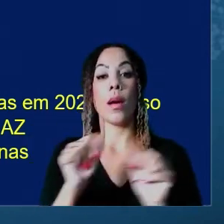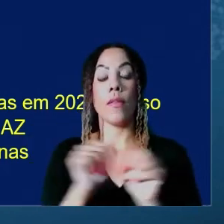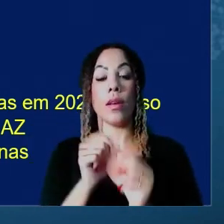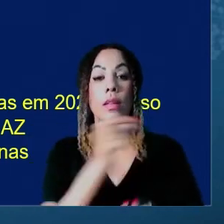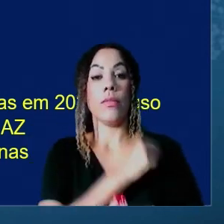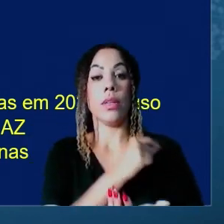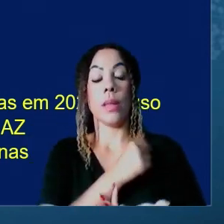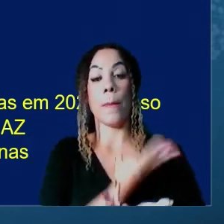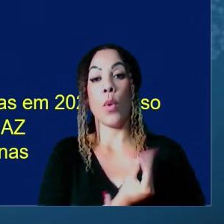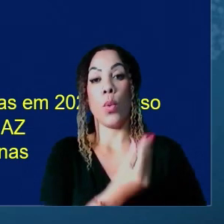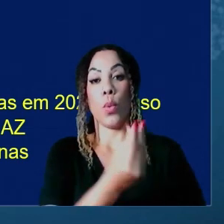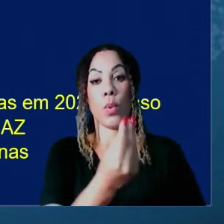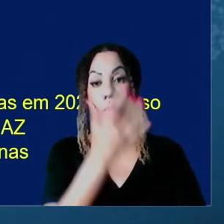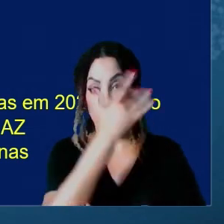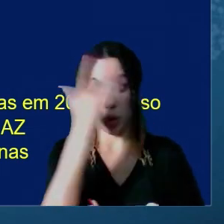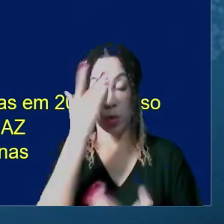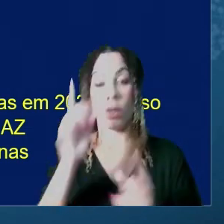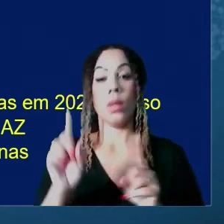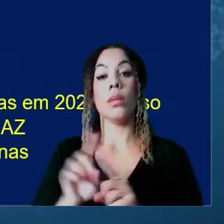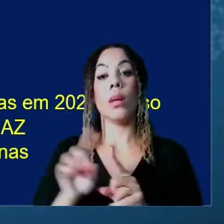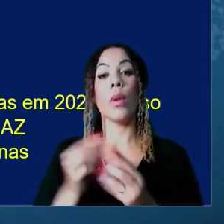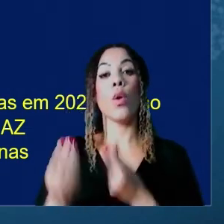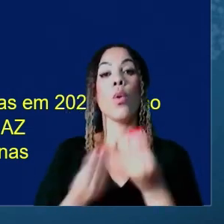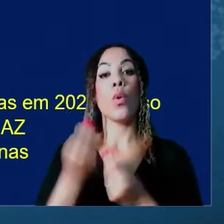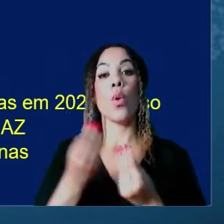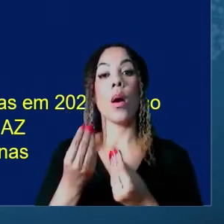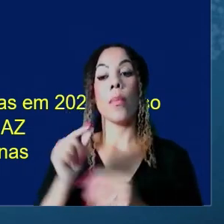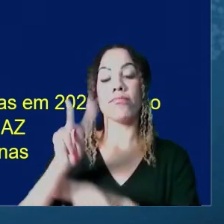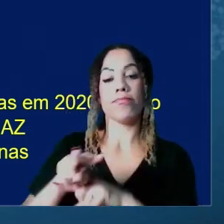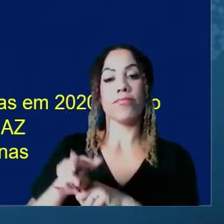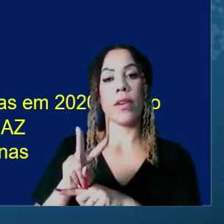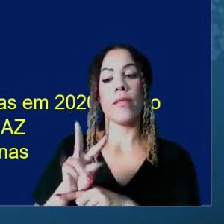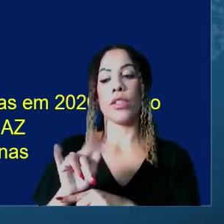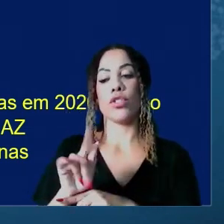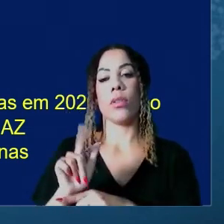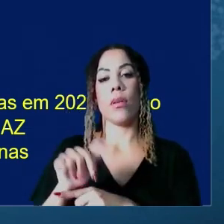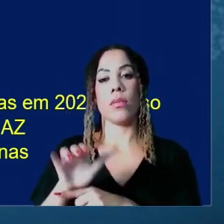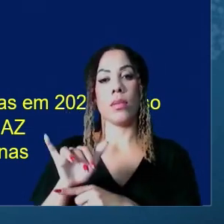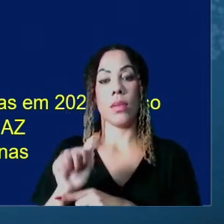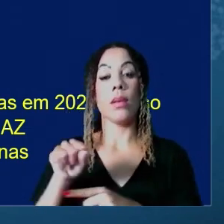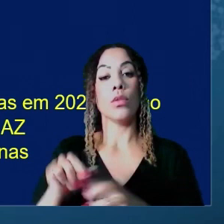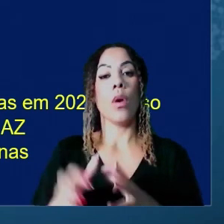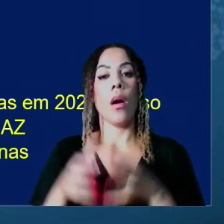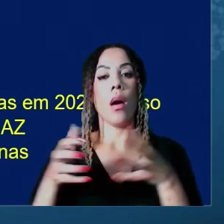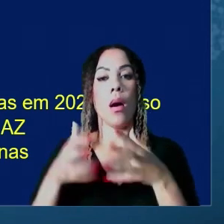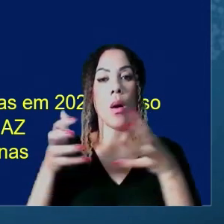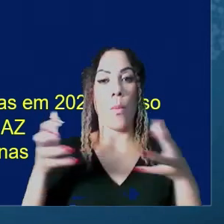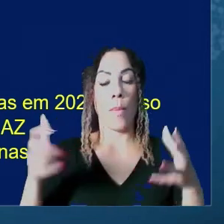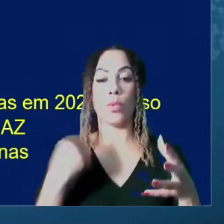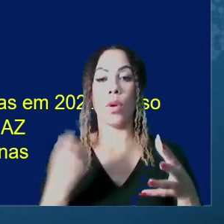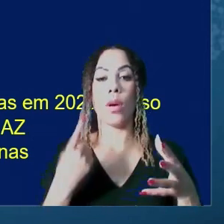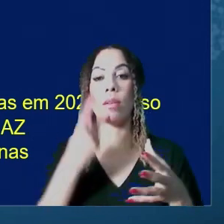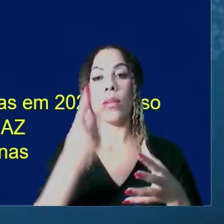massa e, principalmente, lidar com a farmacovigilância. E isso aumentou muito o que a gente chama de